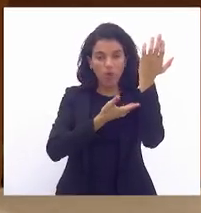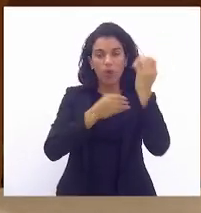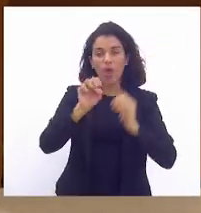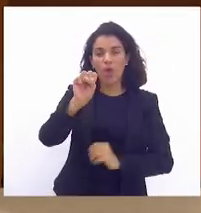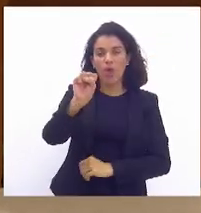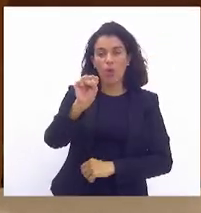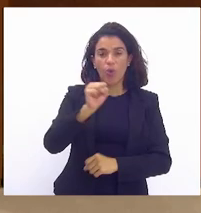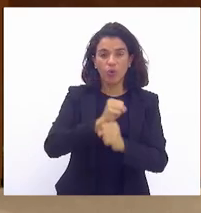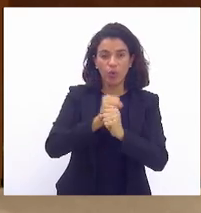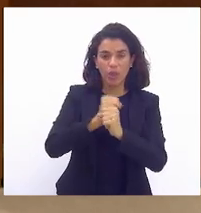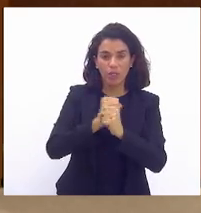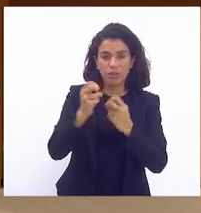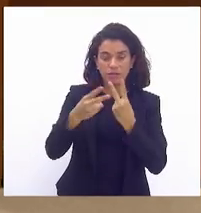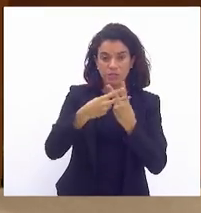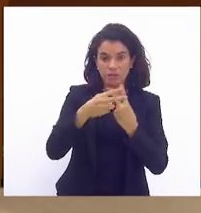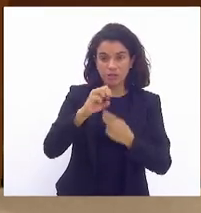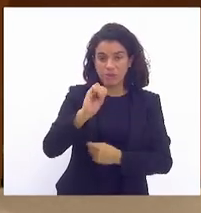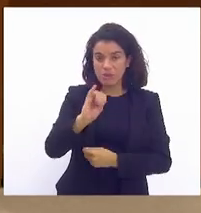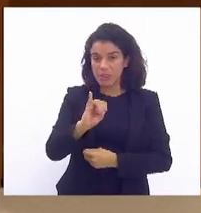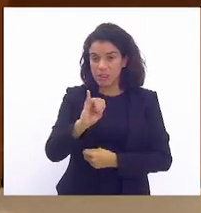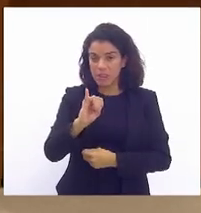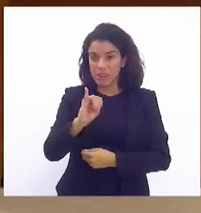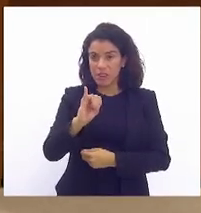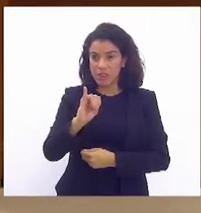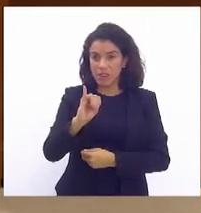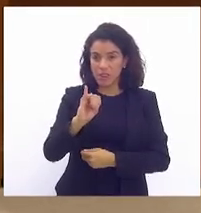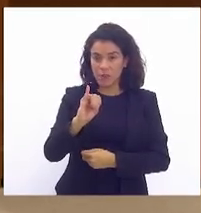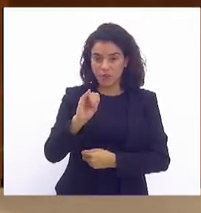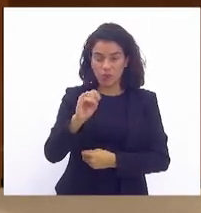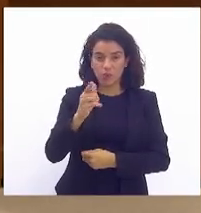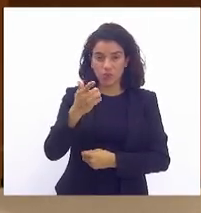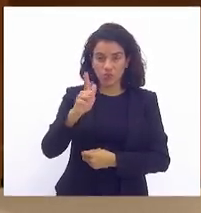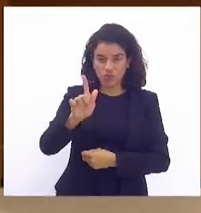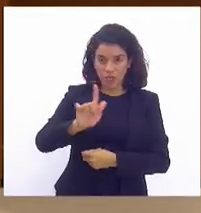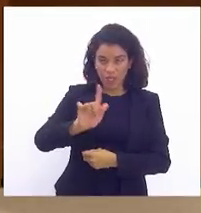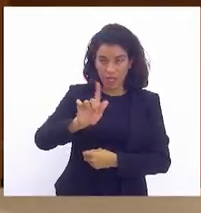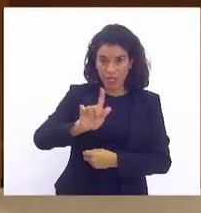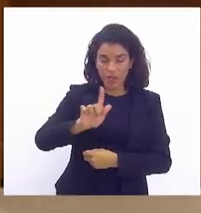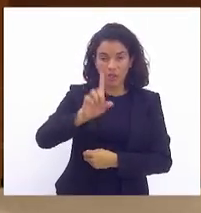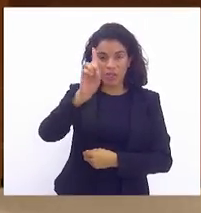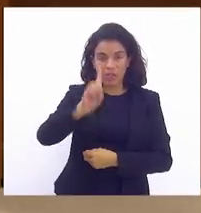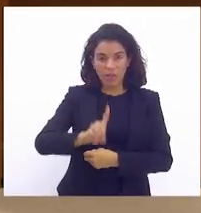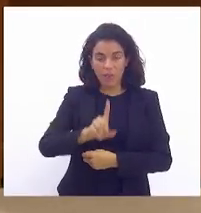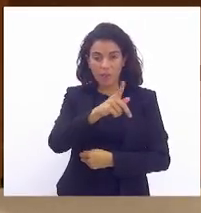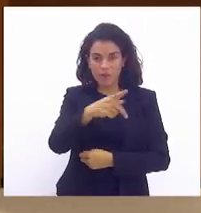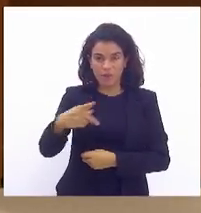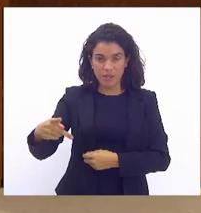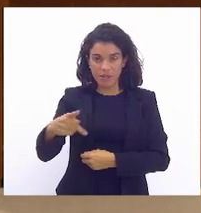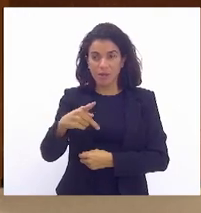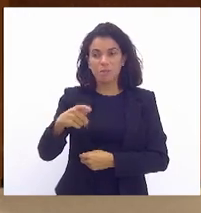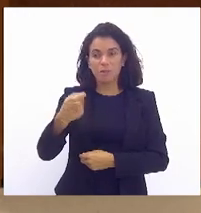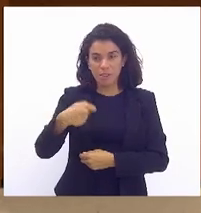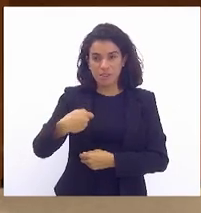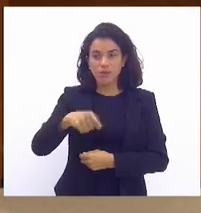de prisão. Se o gerente, o diretor, o presidente, tem que